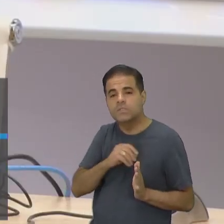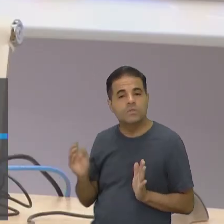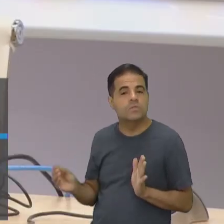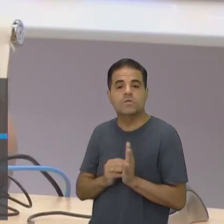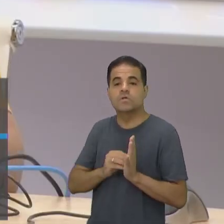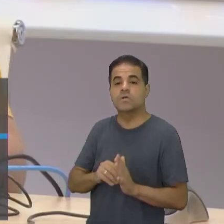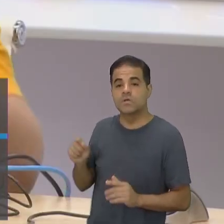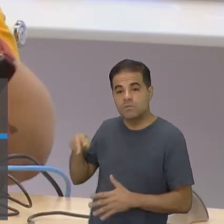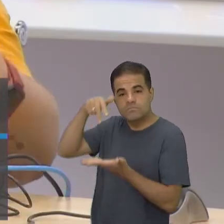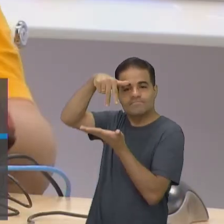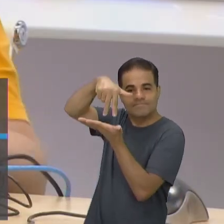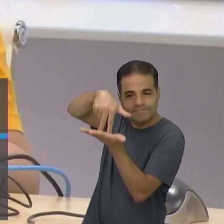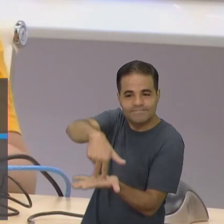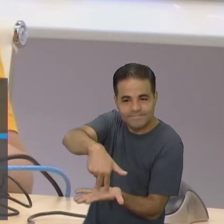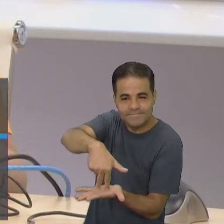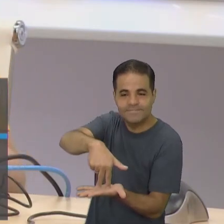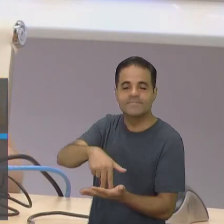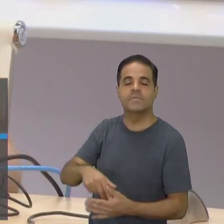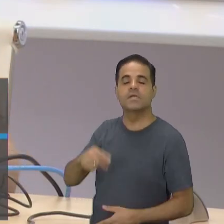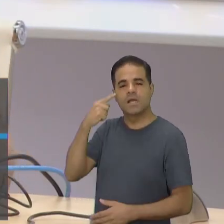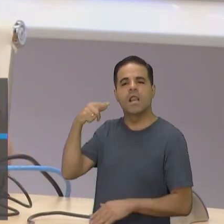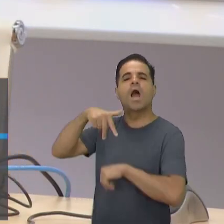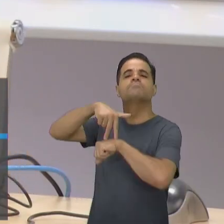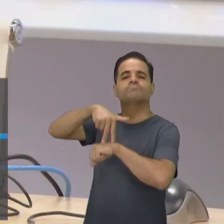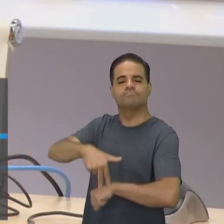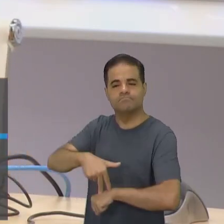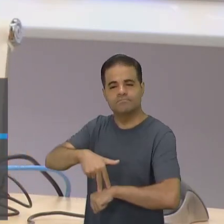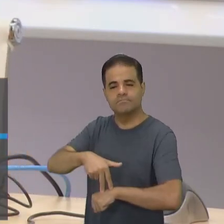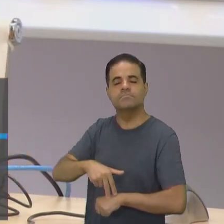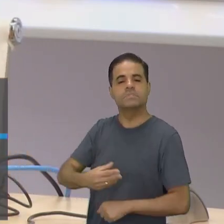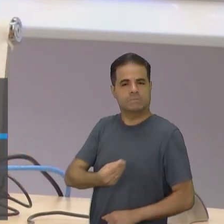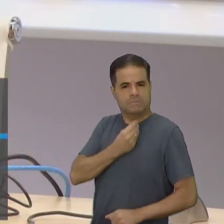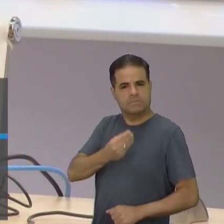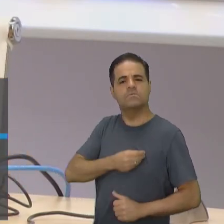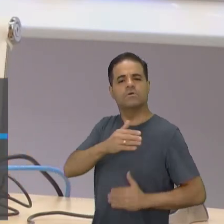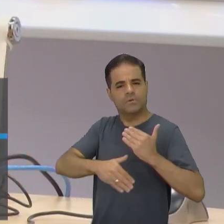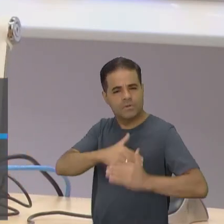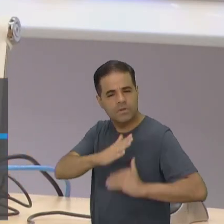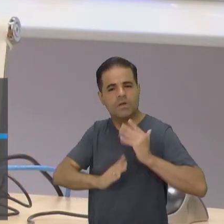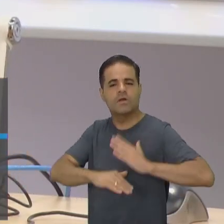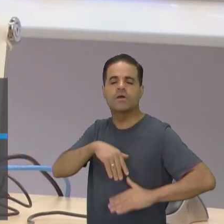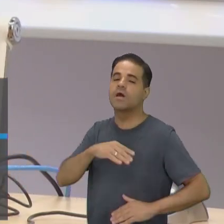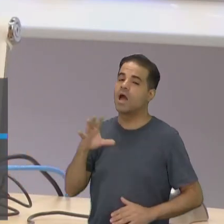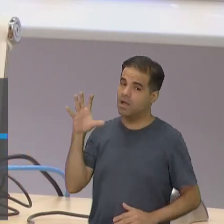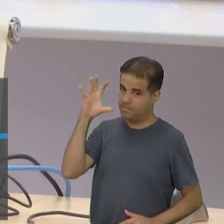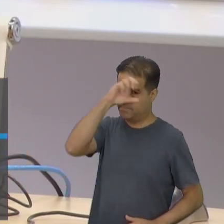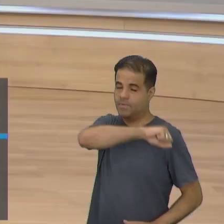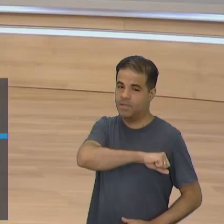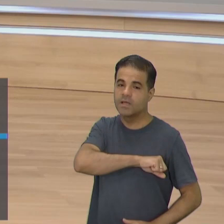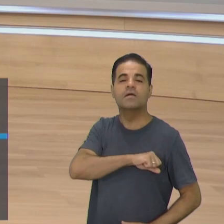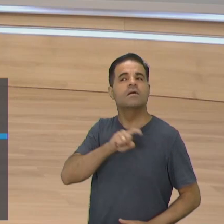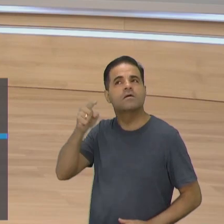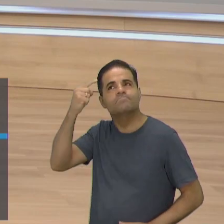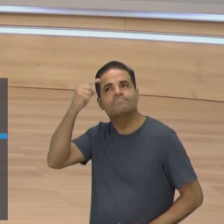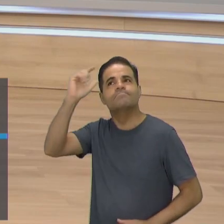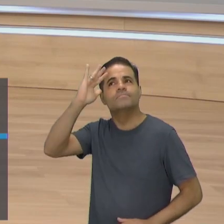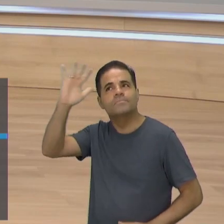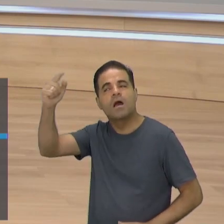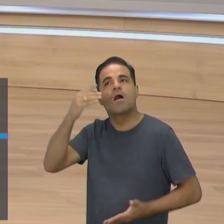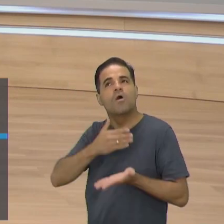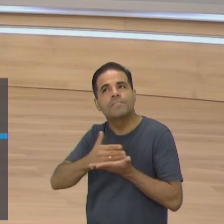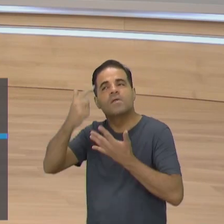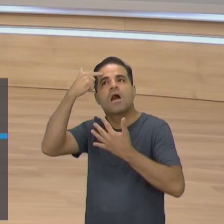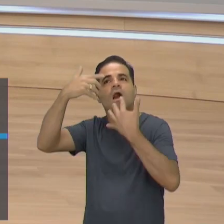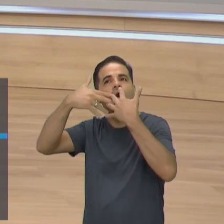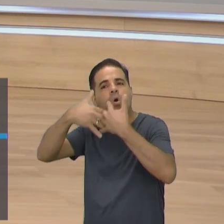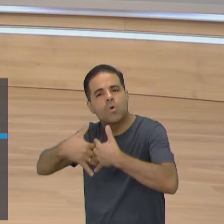estudante como protagonista, tá? O estudante ativo da aprendizagem. Então, ele também vai começar a ter